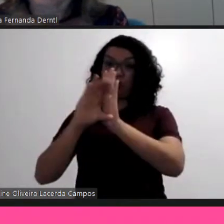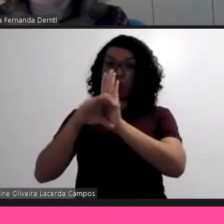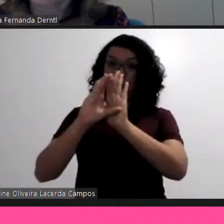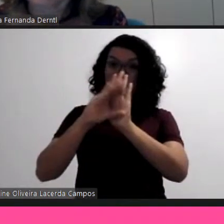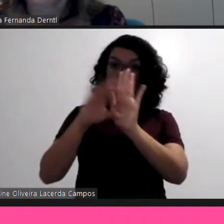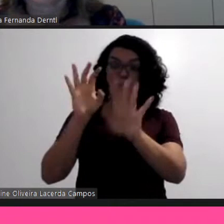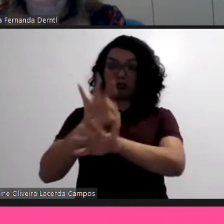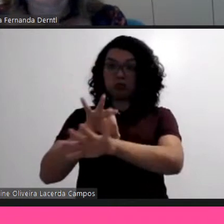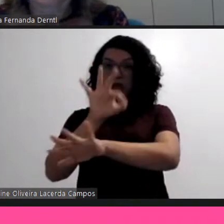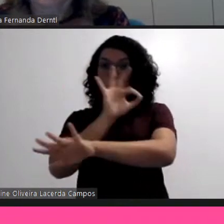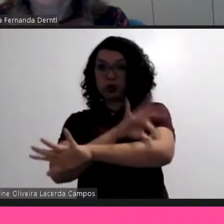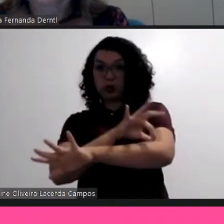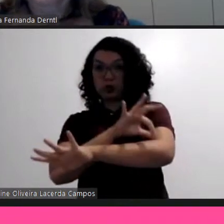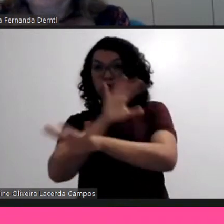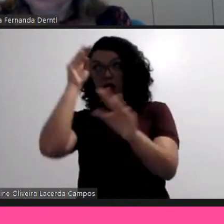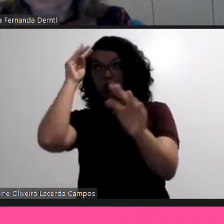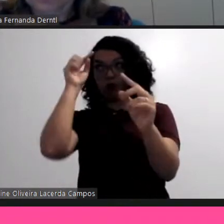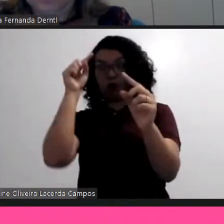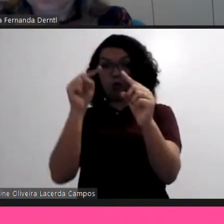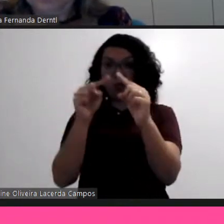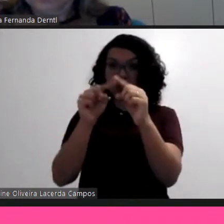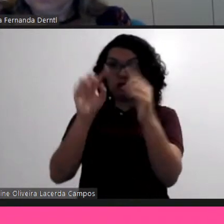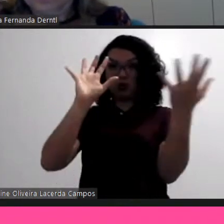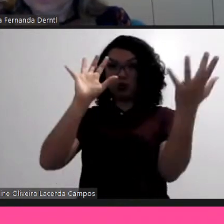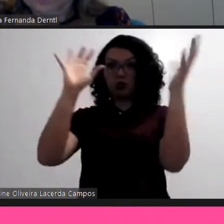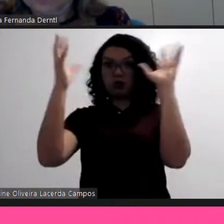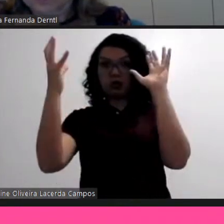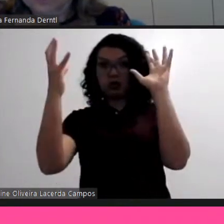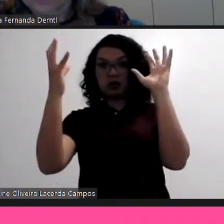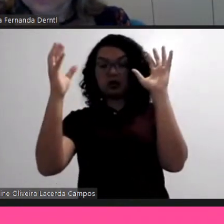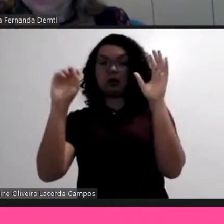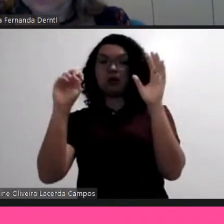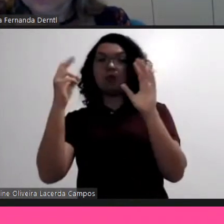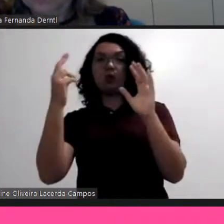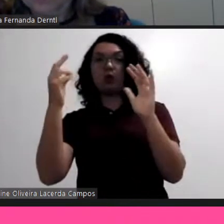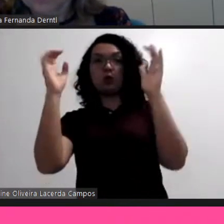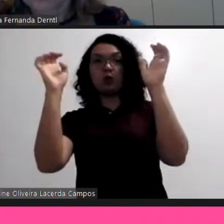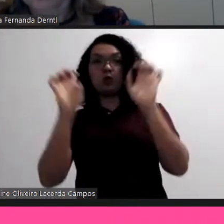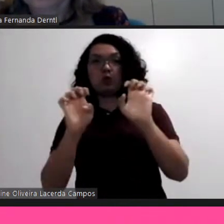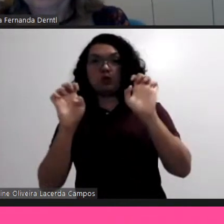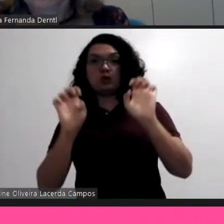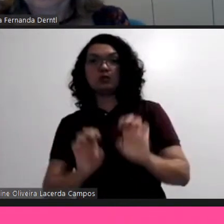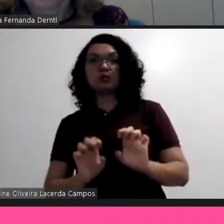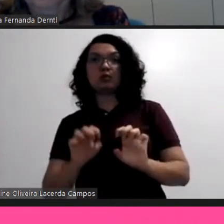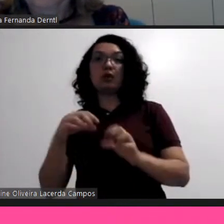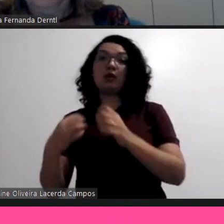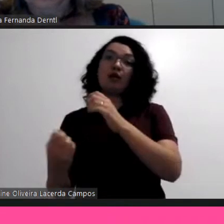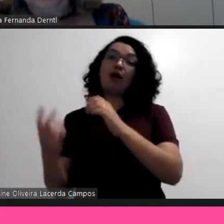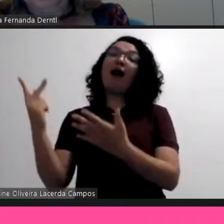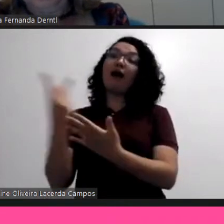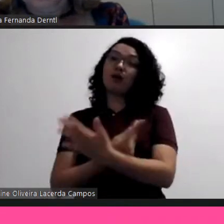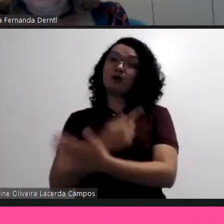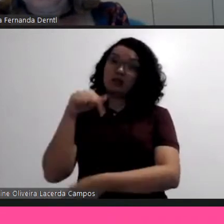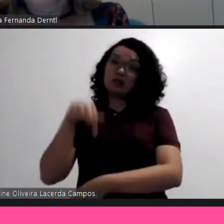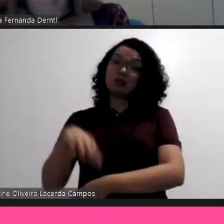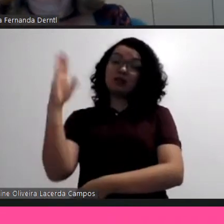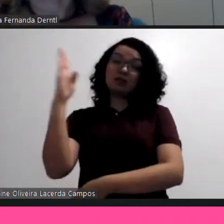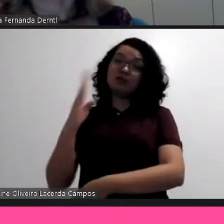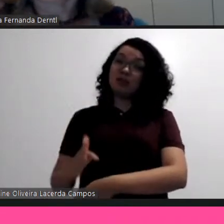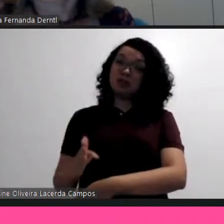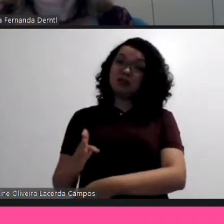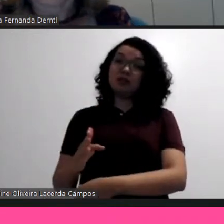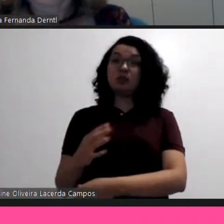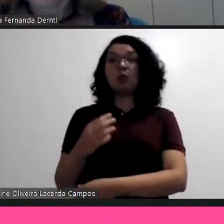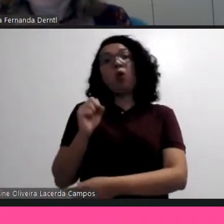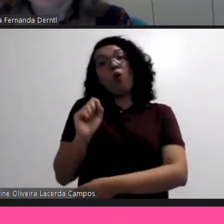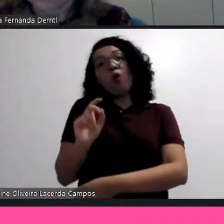nada, floresce no Brasil, é porque existe contexto para isso. É um paradoxo.